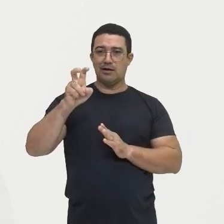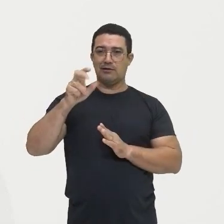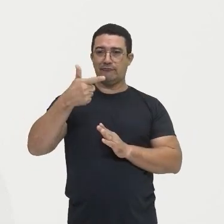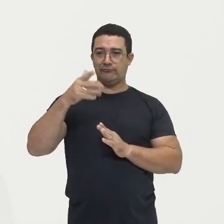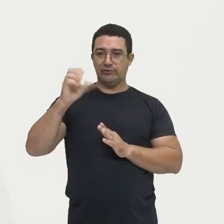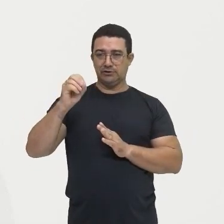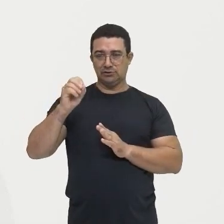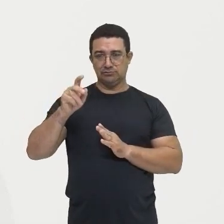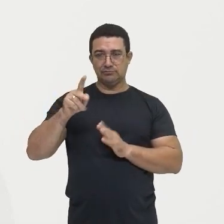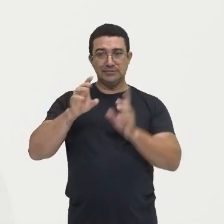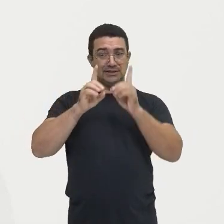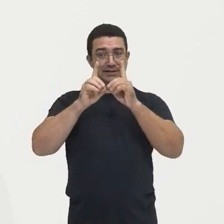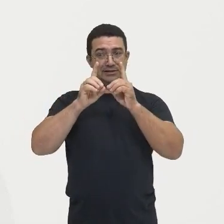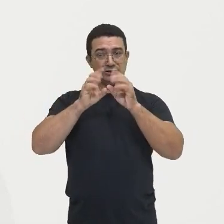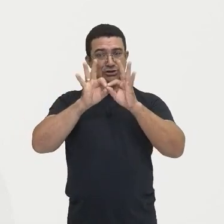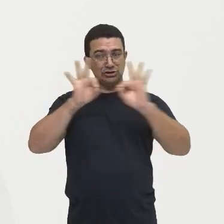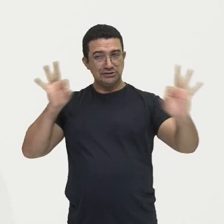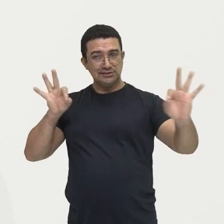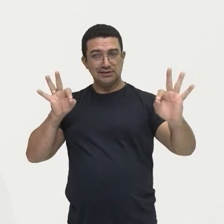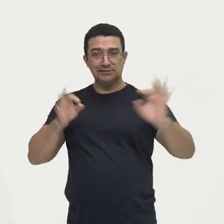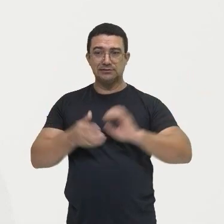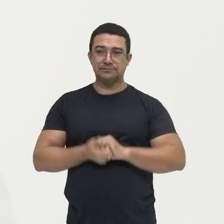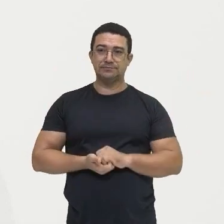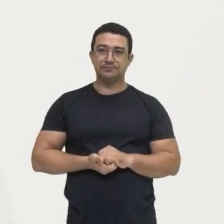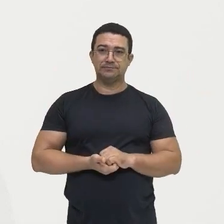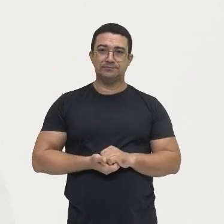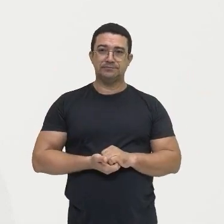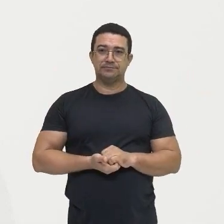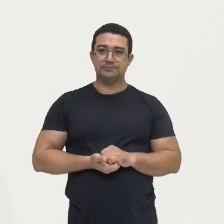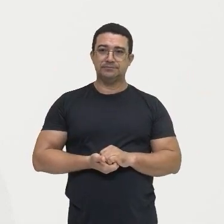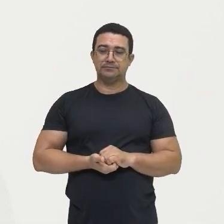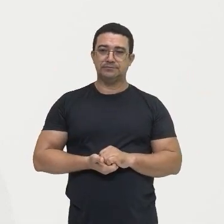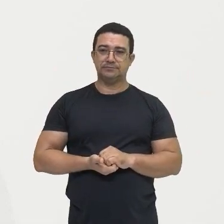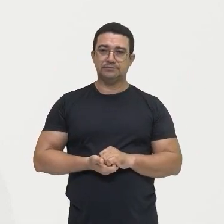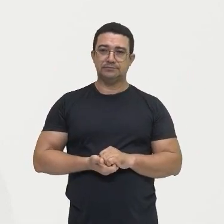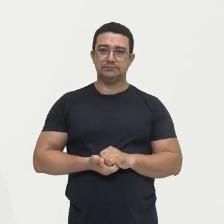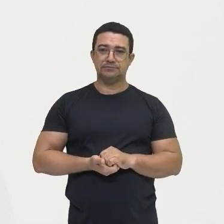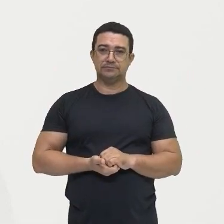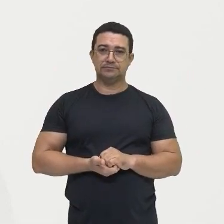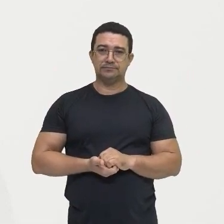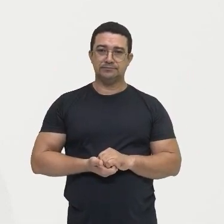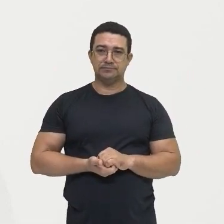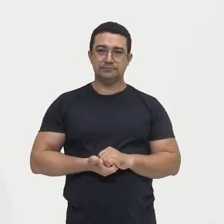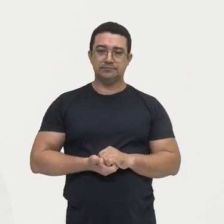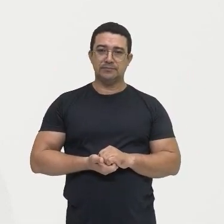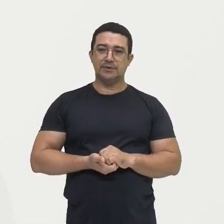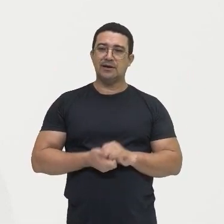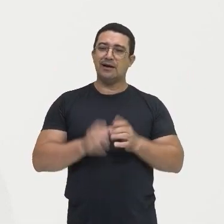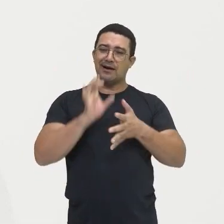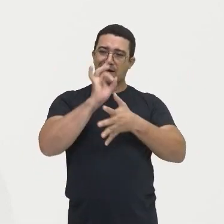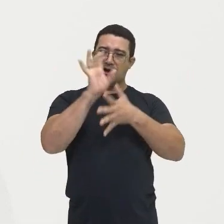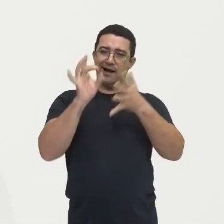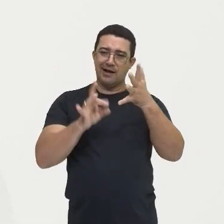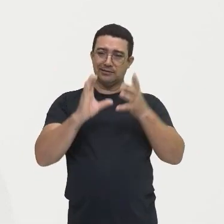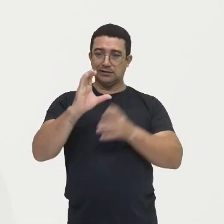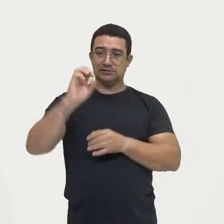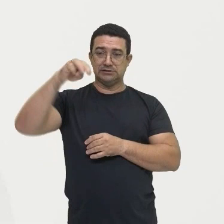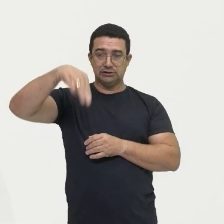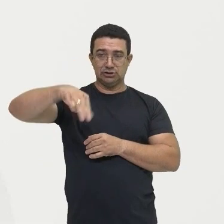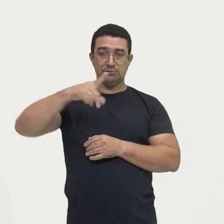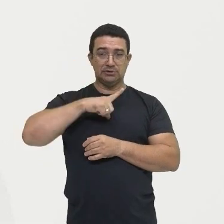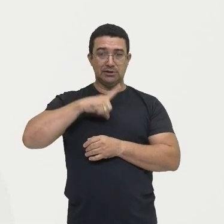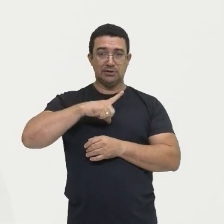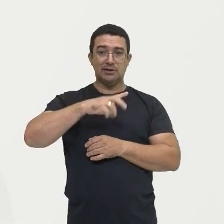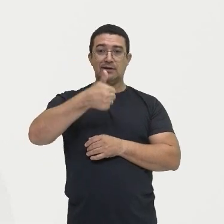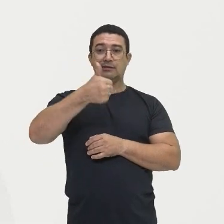aqui 30 quilômetros. O que isso significa dizer, professor? Que a cada centímetro aqui eu tenho